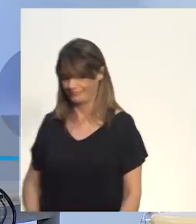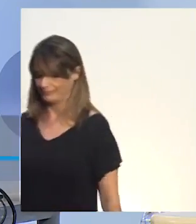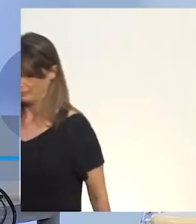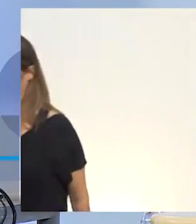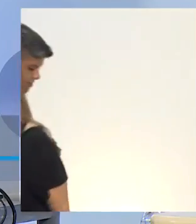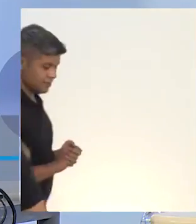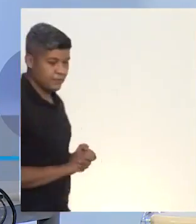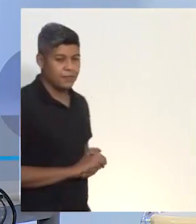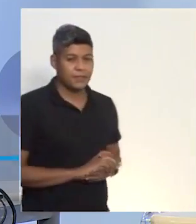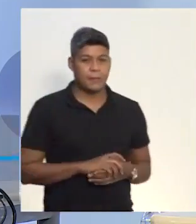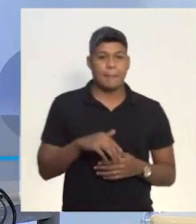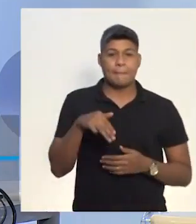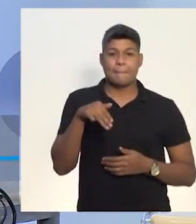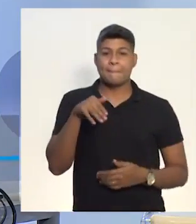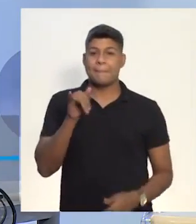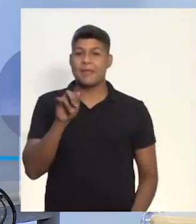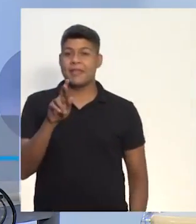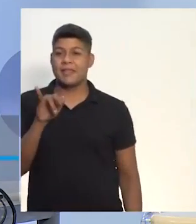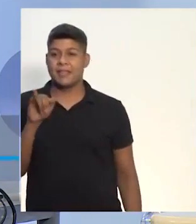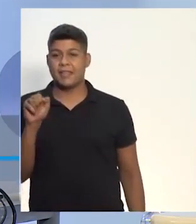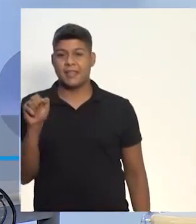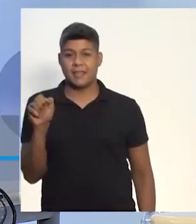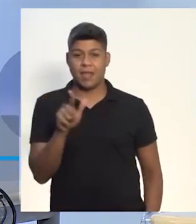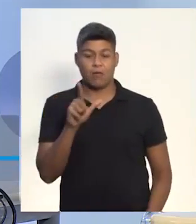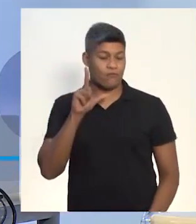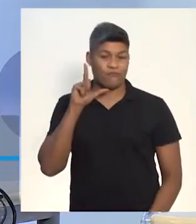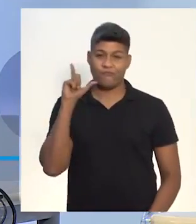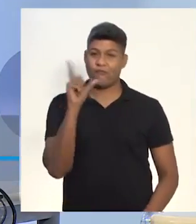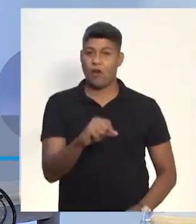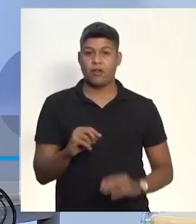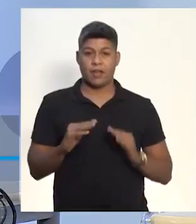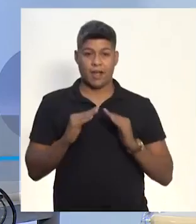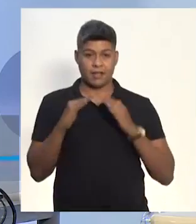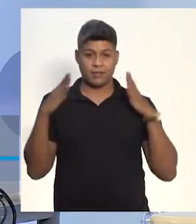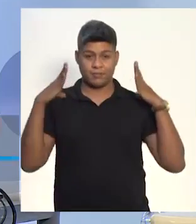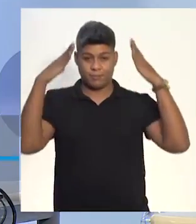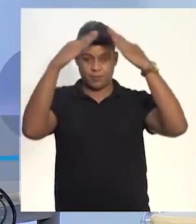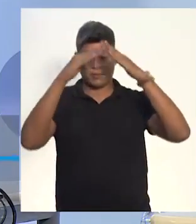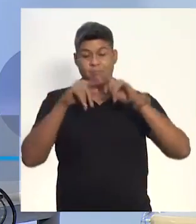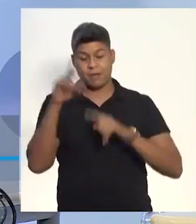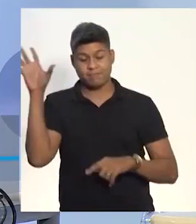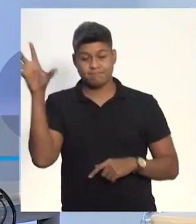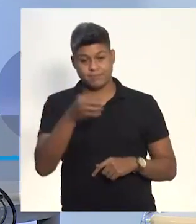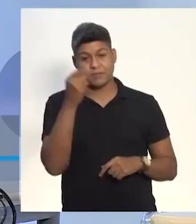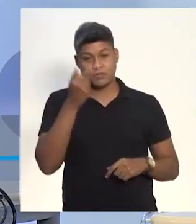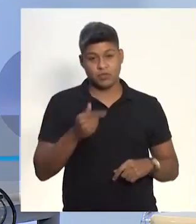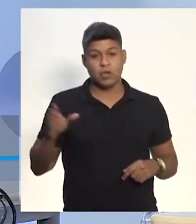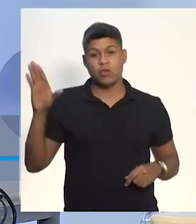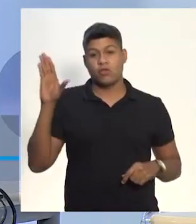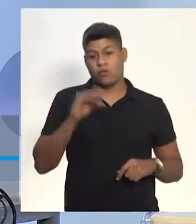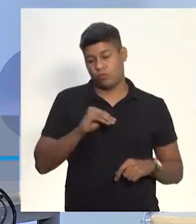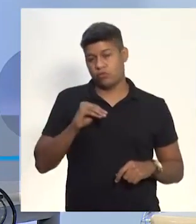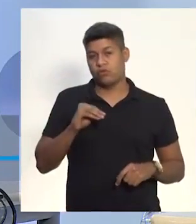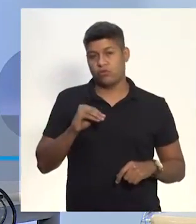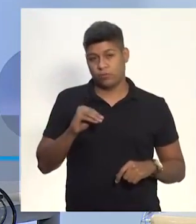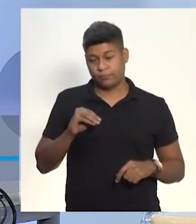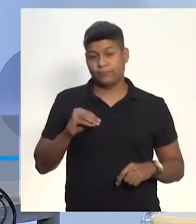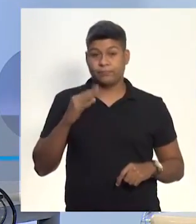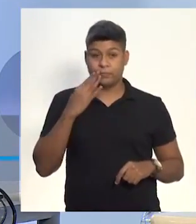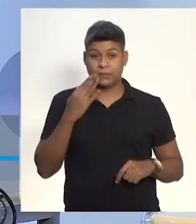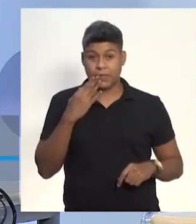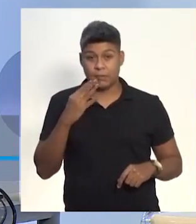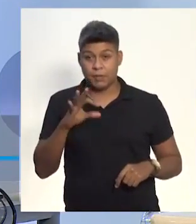do Miriel e foge da casa do bispo, mas é pego novamente na calada da noite.